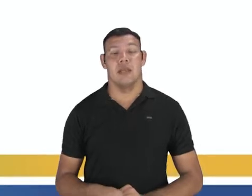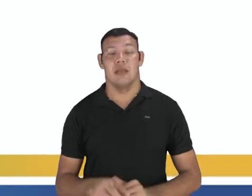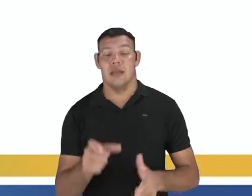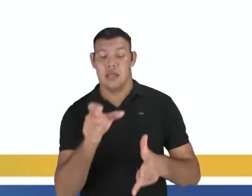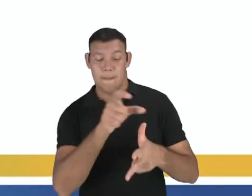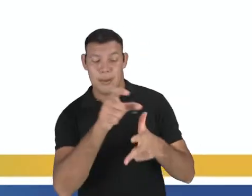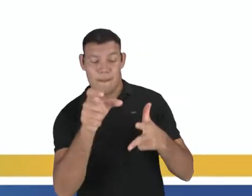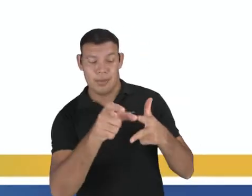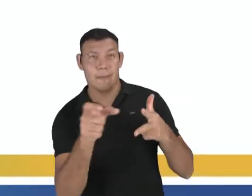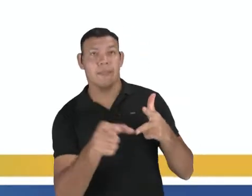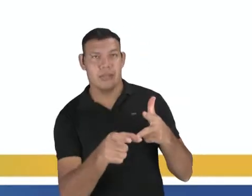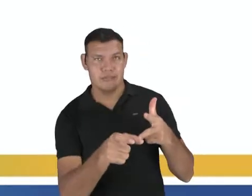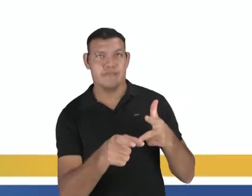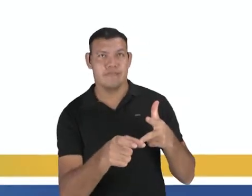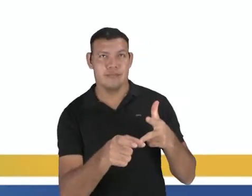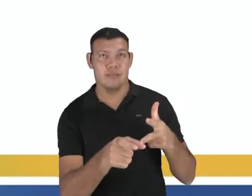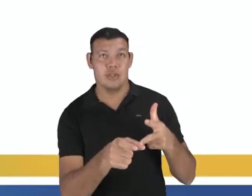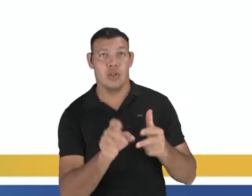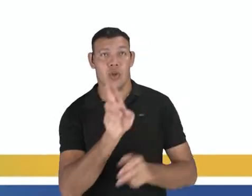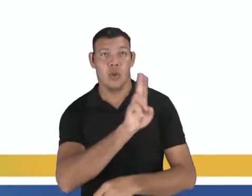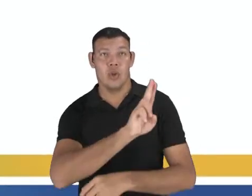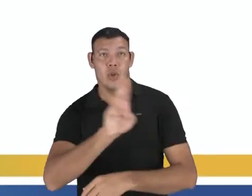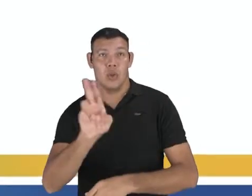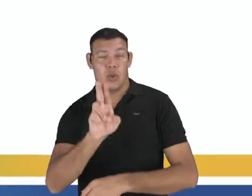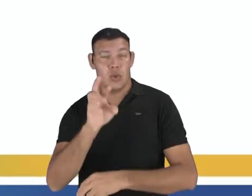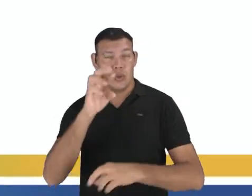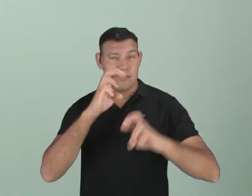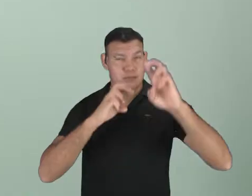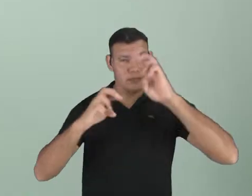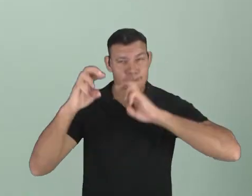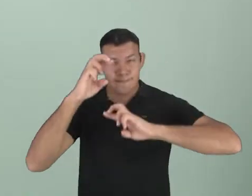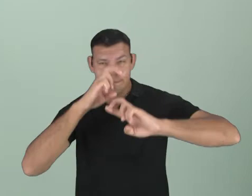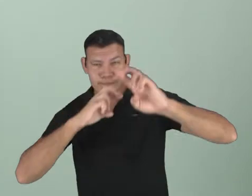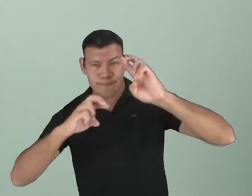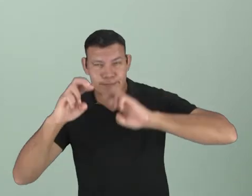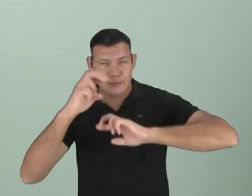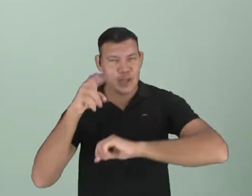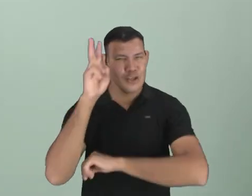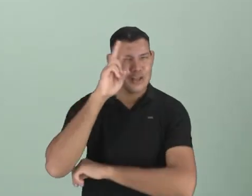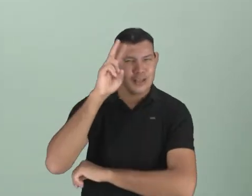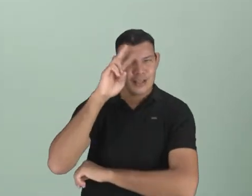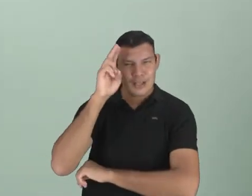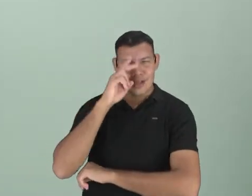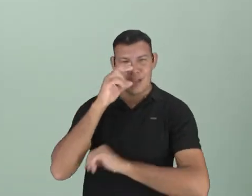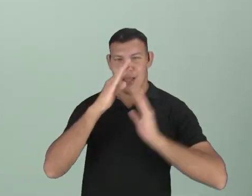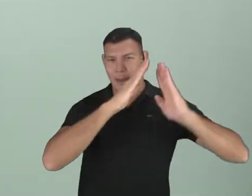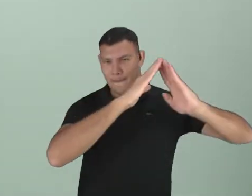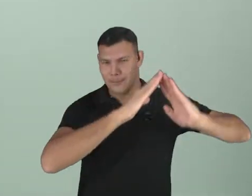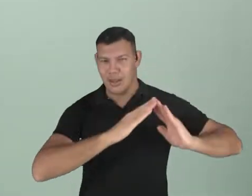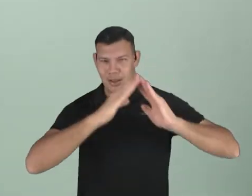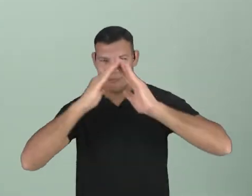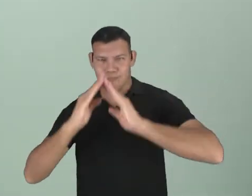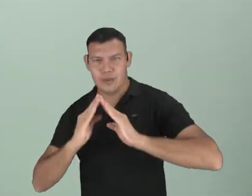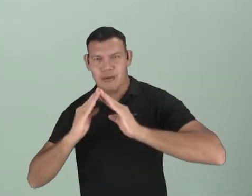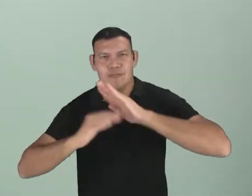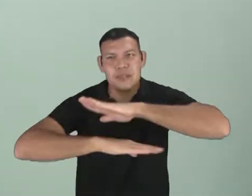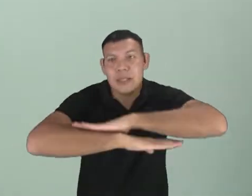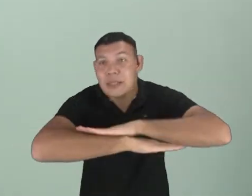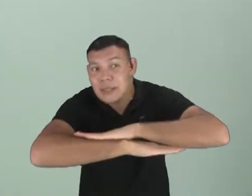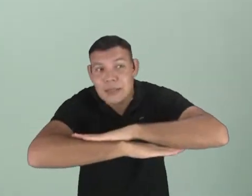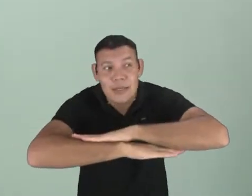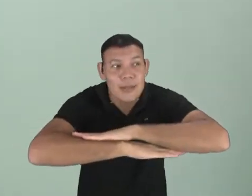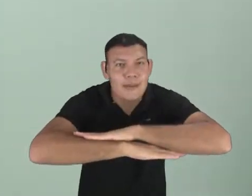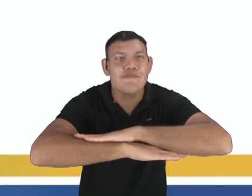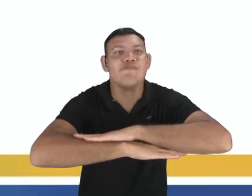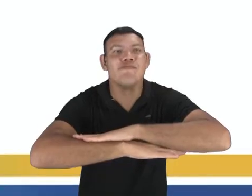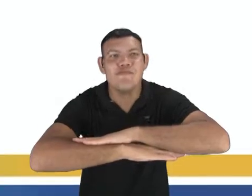de butuca, olhando. É igual a vizinha fofoqueira, que só está lá olhando o que está acontecendo, mas está pronta para contar todos os babados